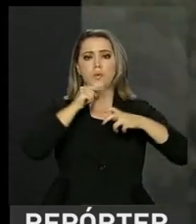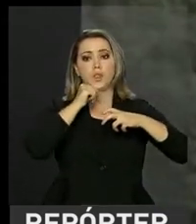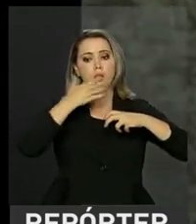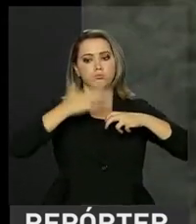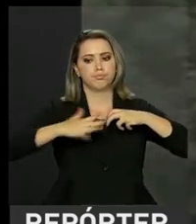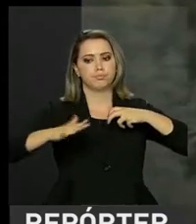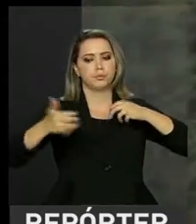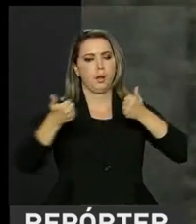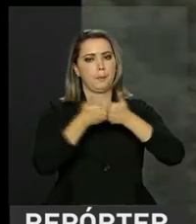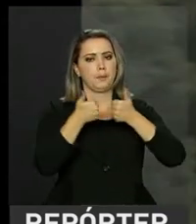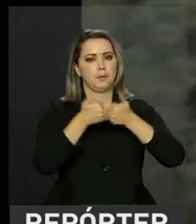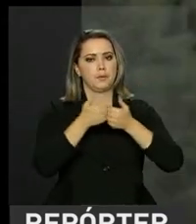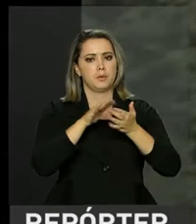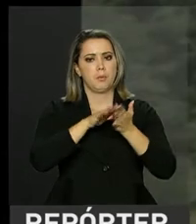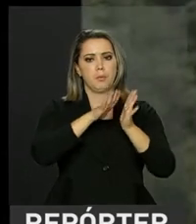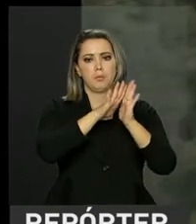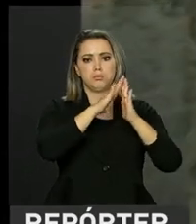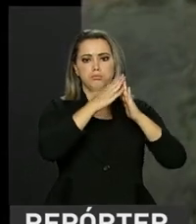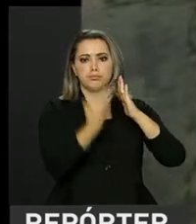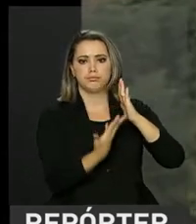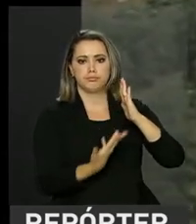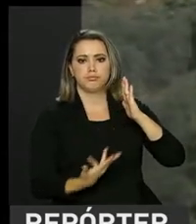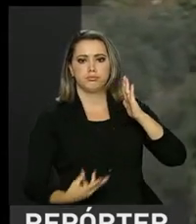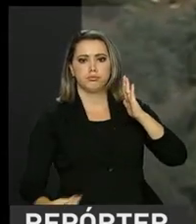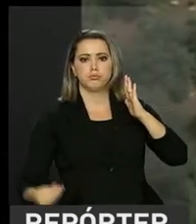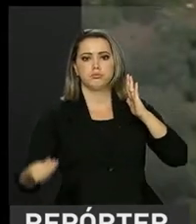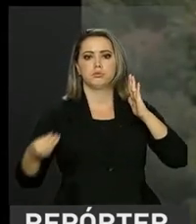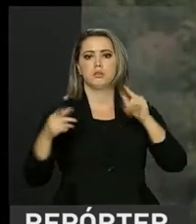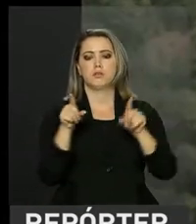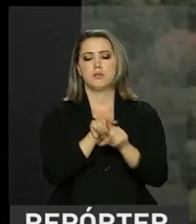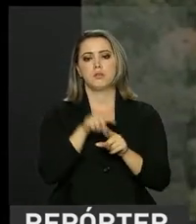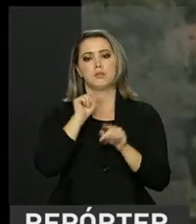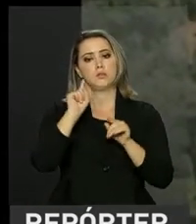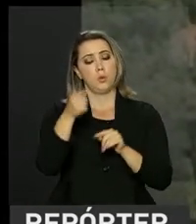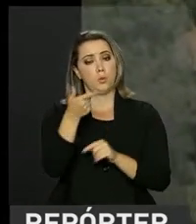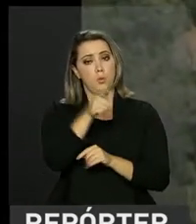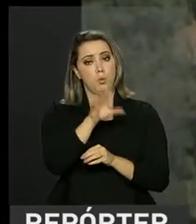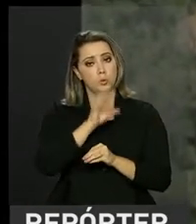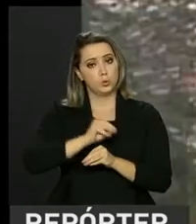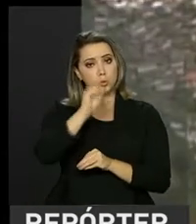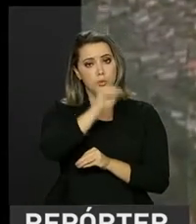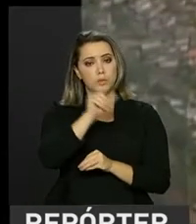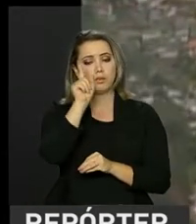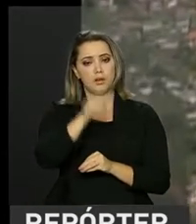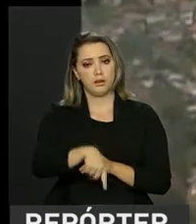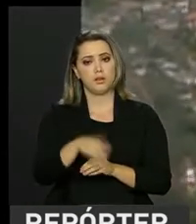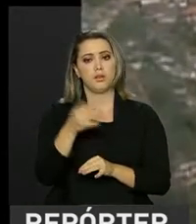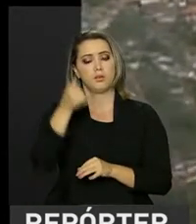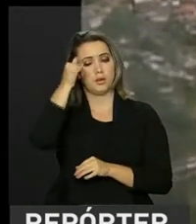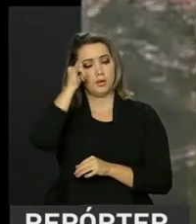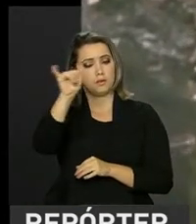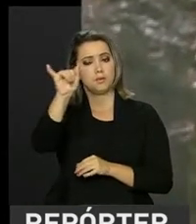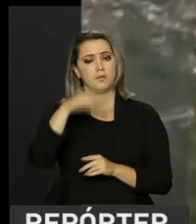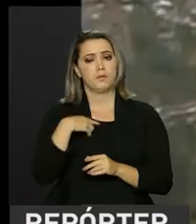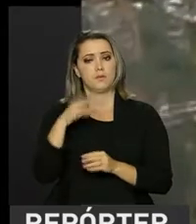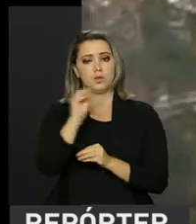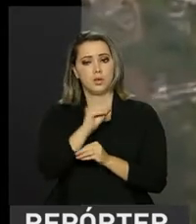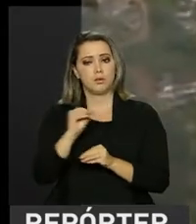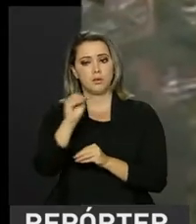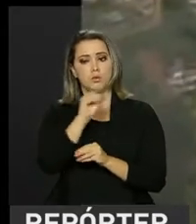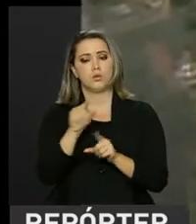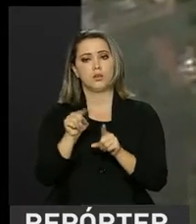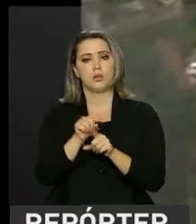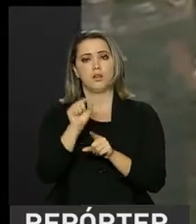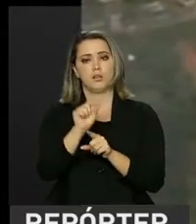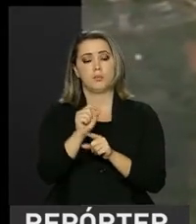com a queda de encostas por isso outra recomendação do relatório é preservar os diferentes